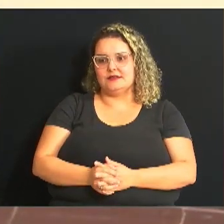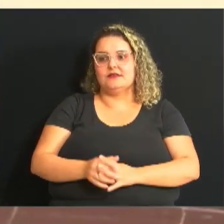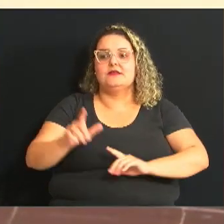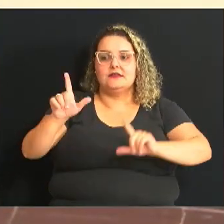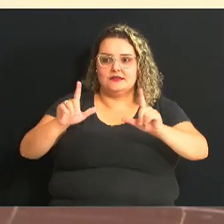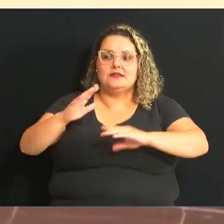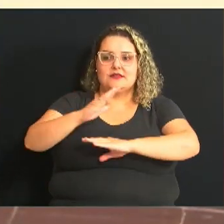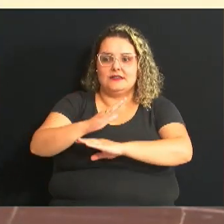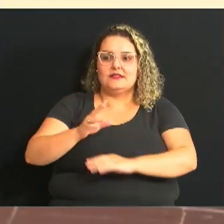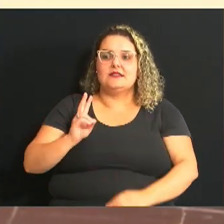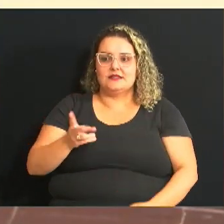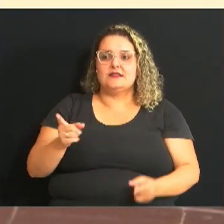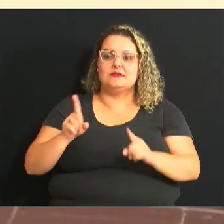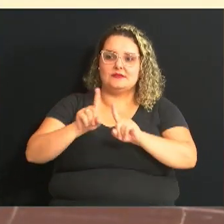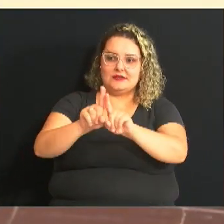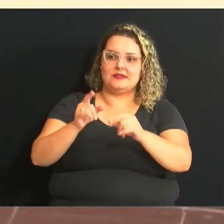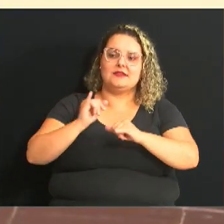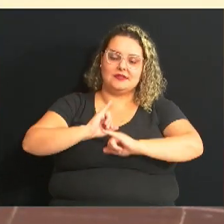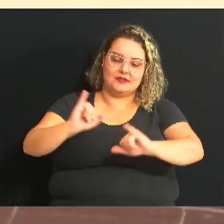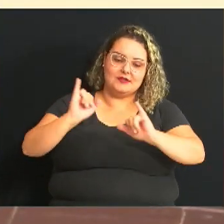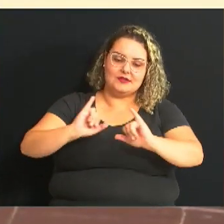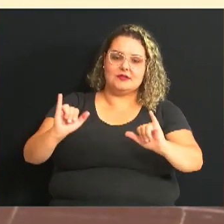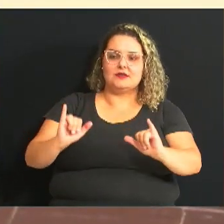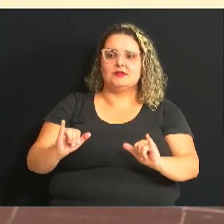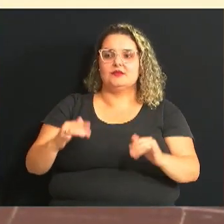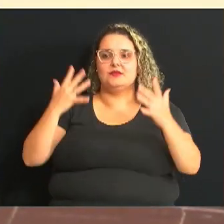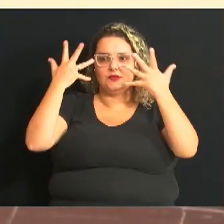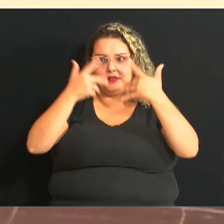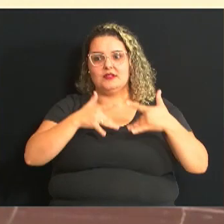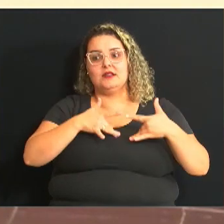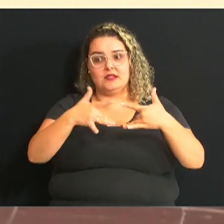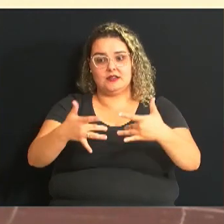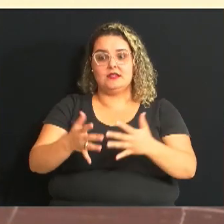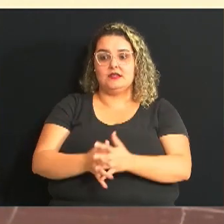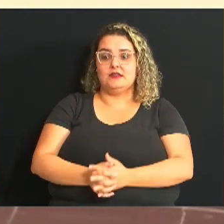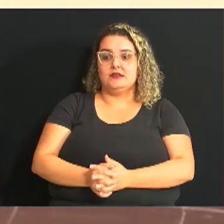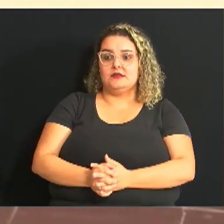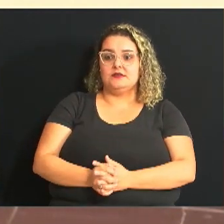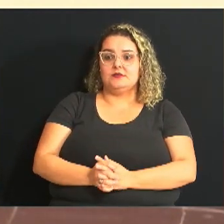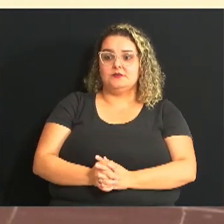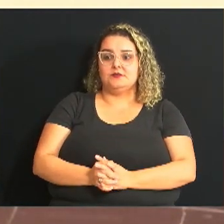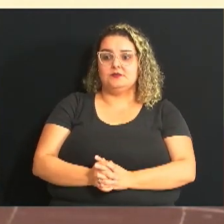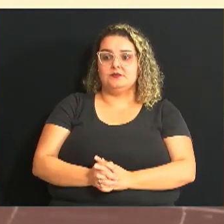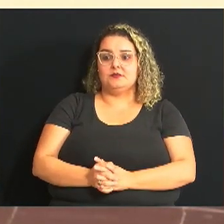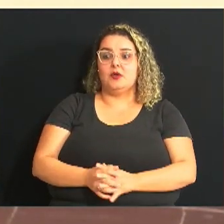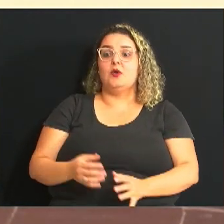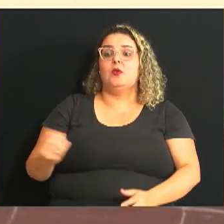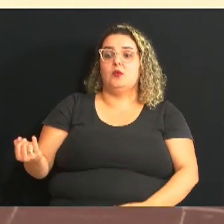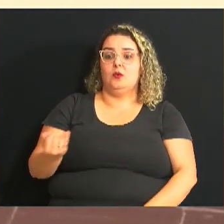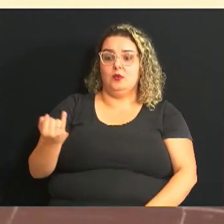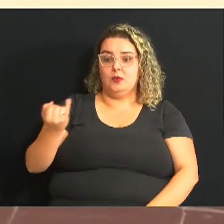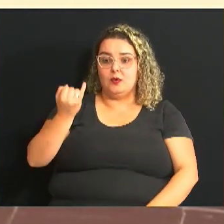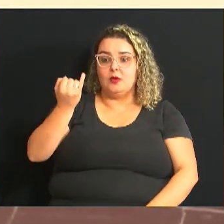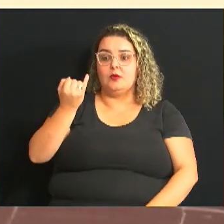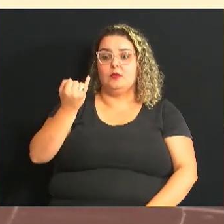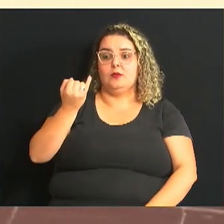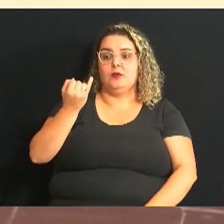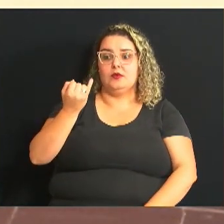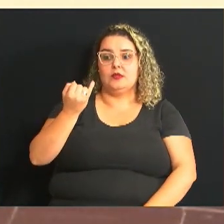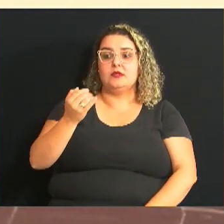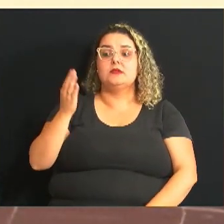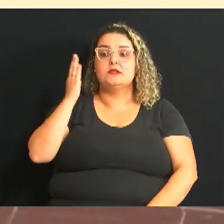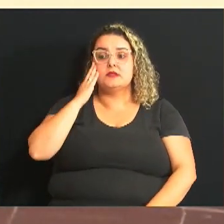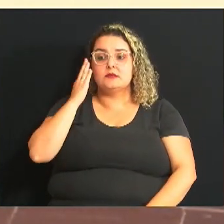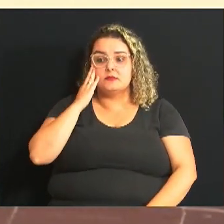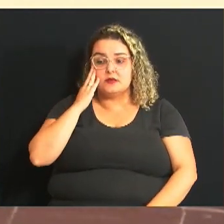sempre é nossa parceira na divulgação da campanha do Leão Solidário. E o importante é você saber,